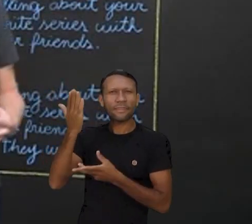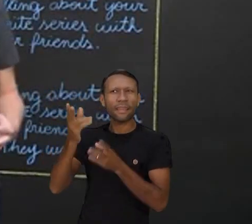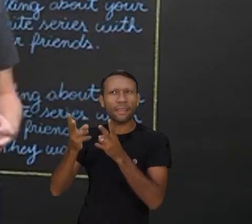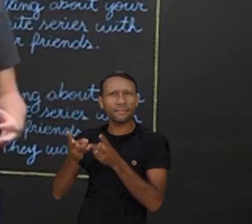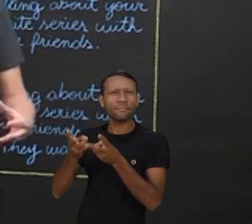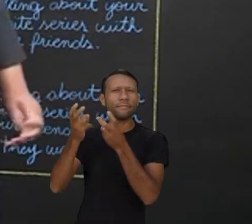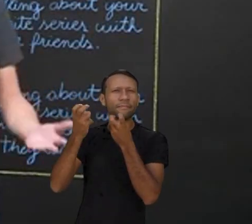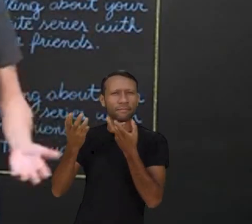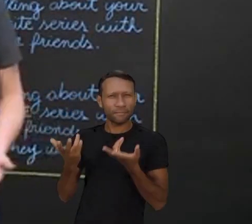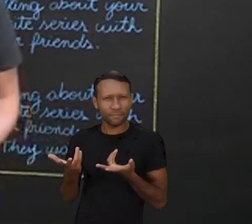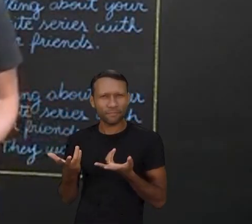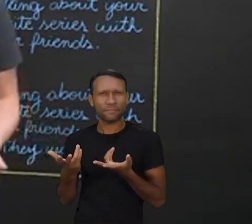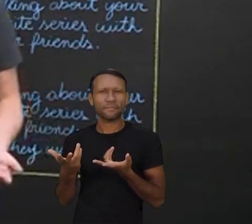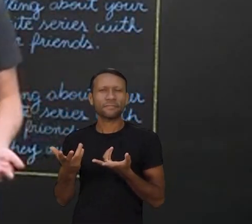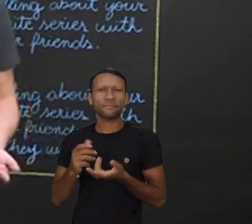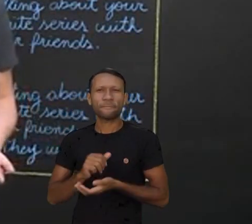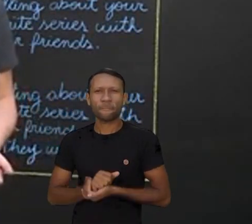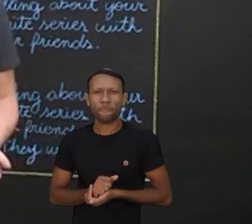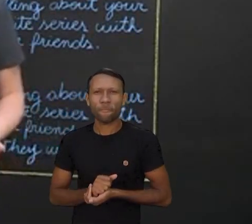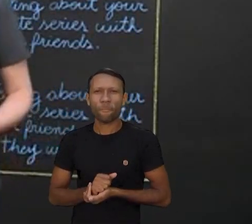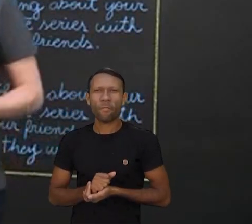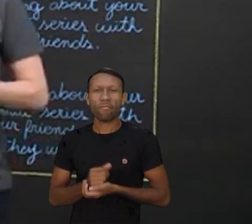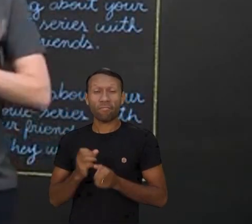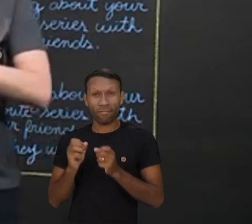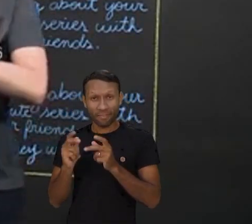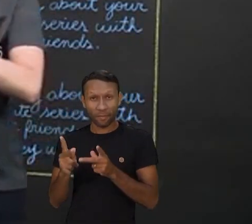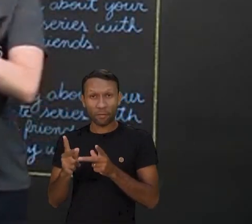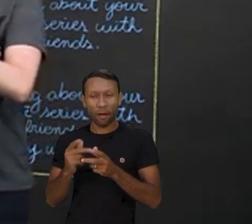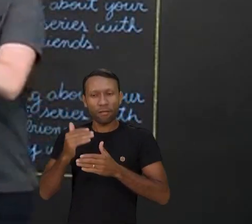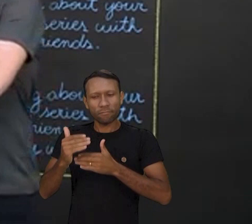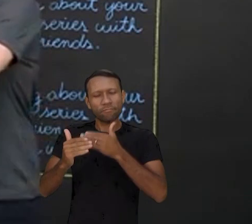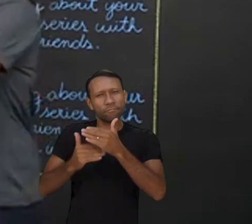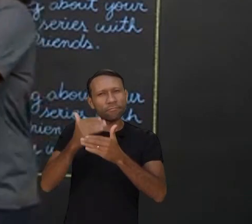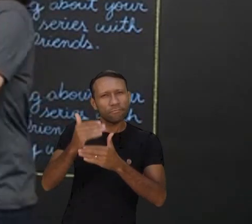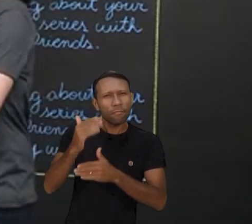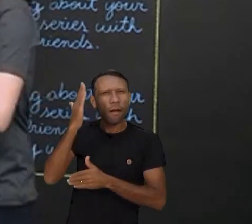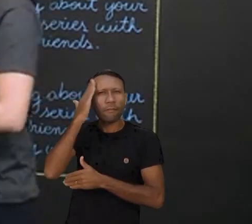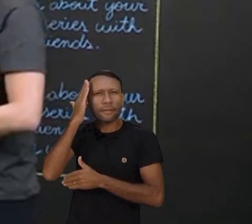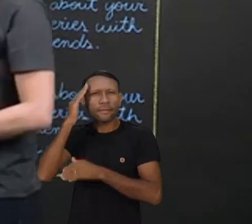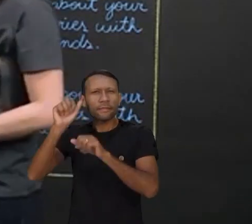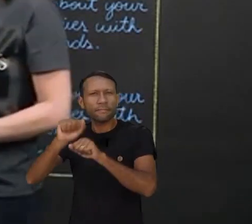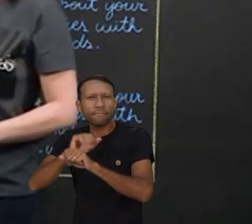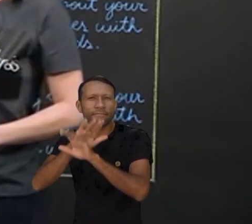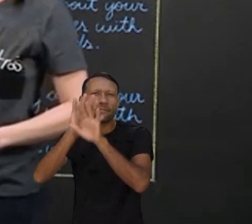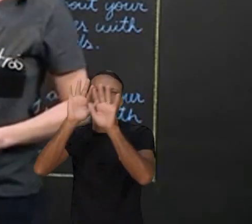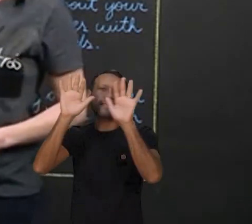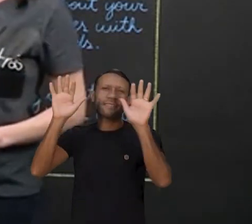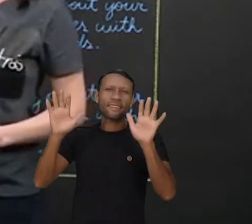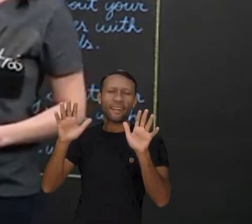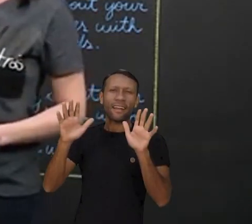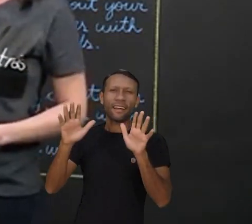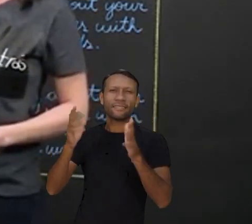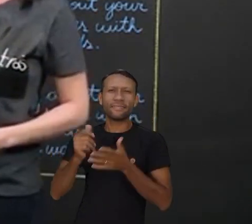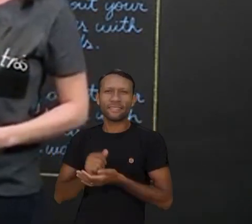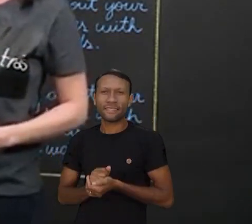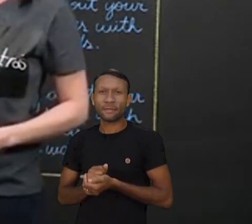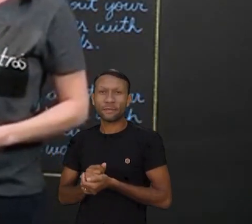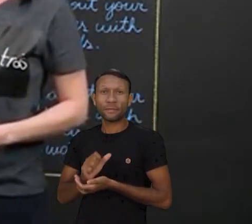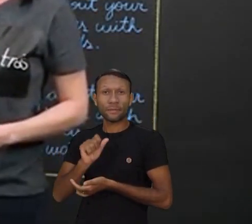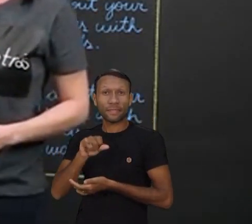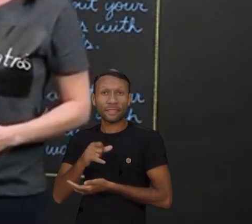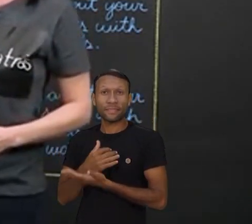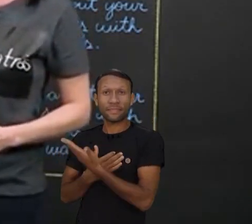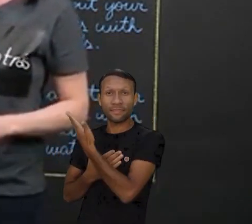palavra transparente que se parece com o português. E aos poucos a gente vai entendendo a ideia do cartão e vendo se ele tem